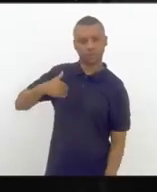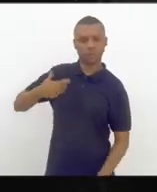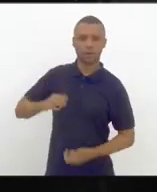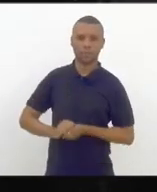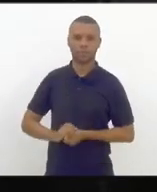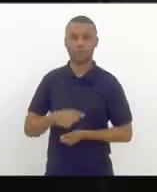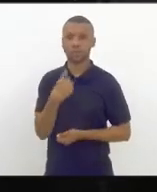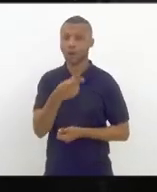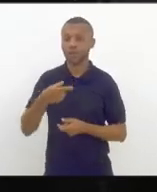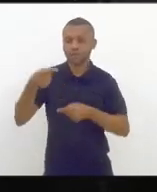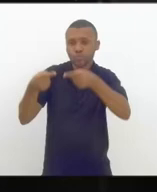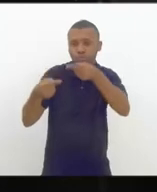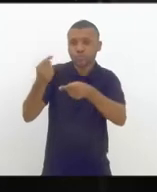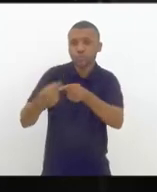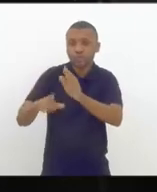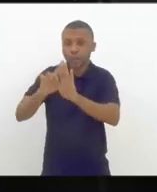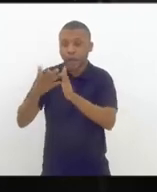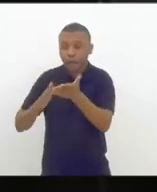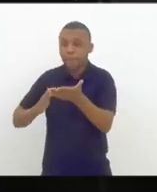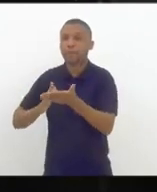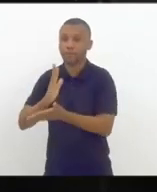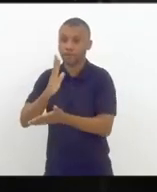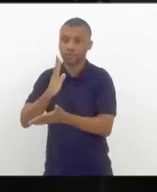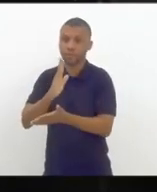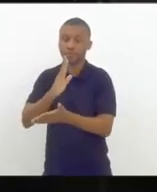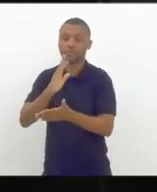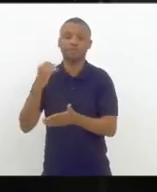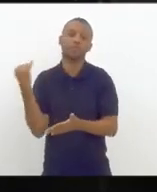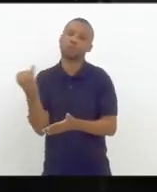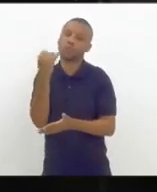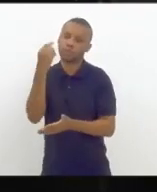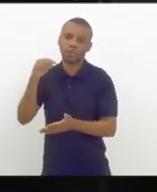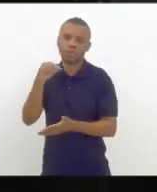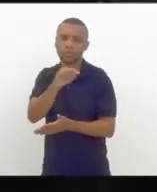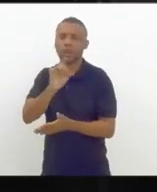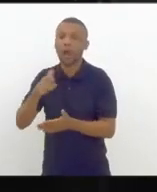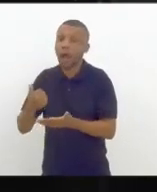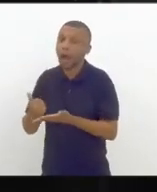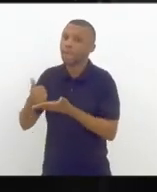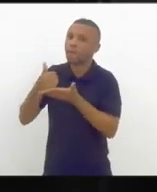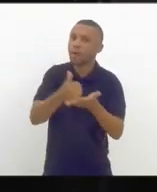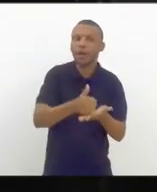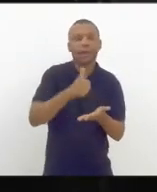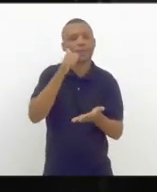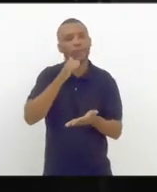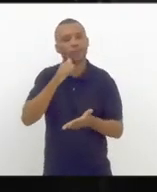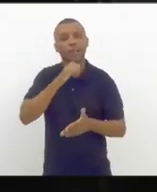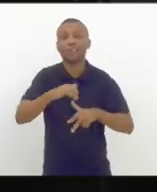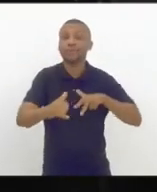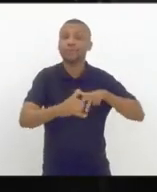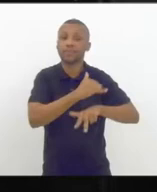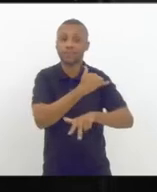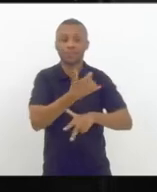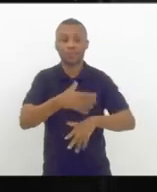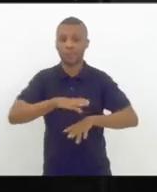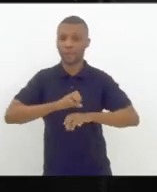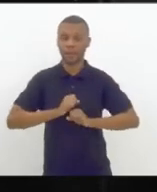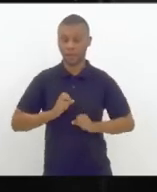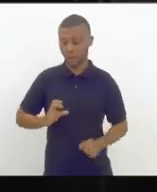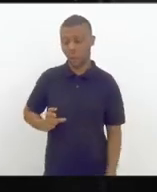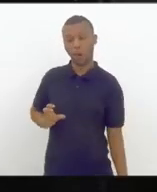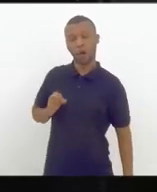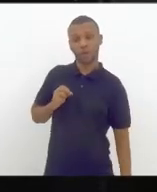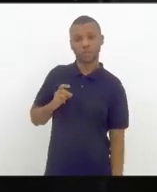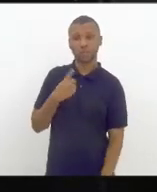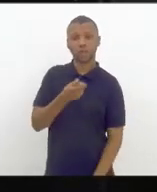as mulheres que foram vitimadas com câncer de mama e continuaremos nessa luta da prevenção